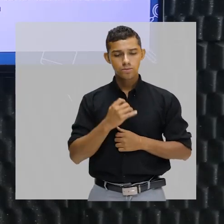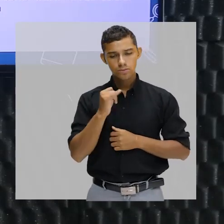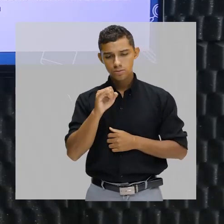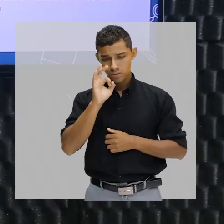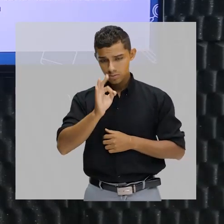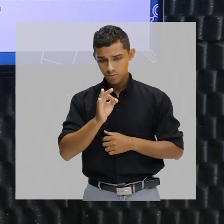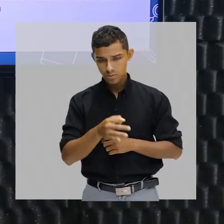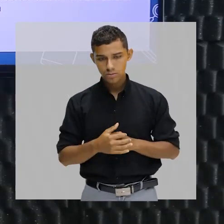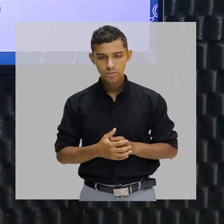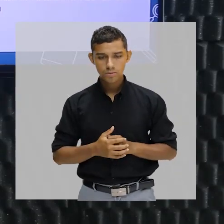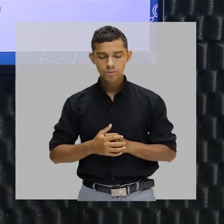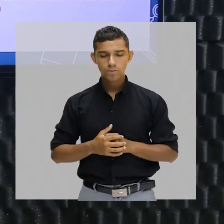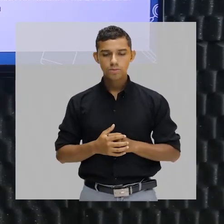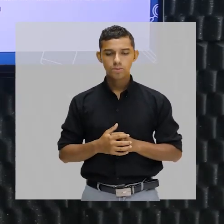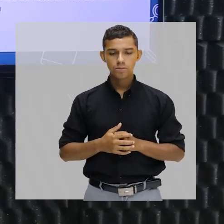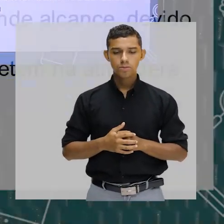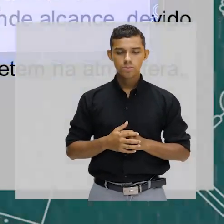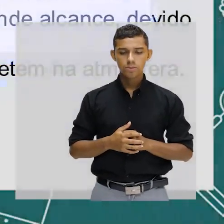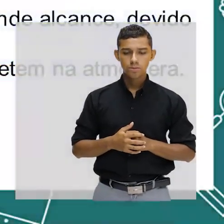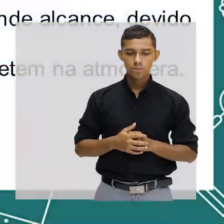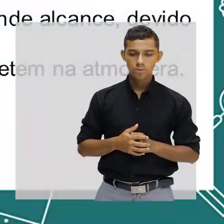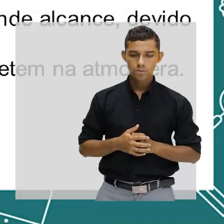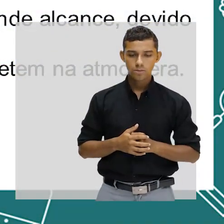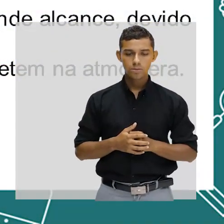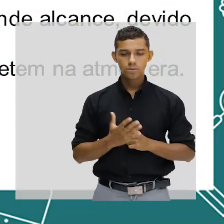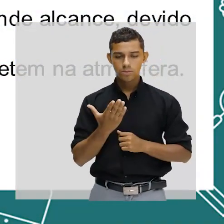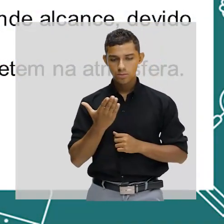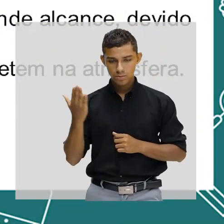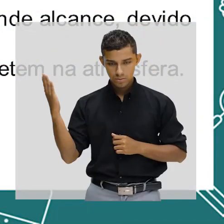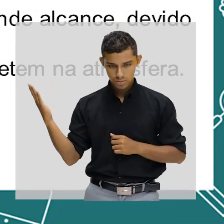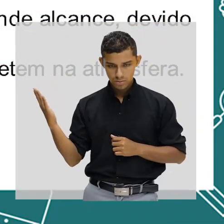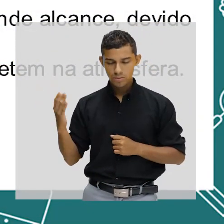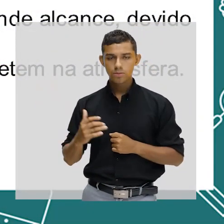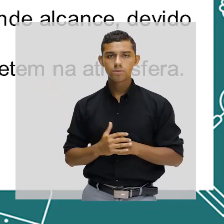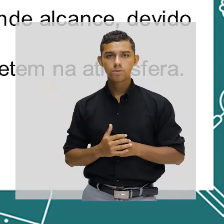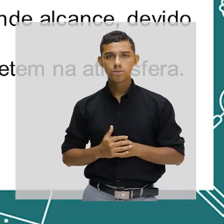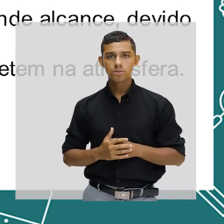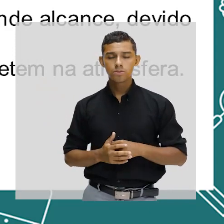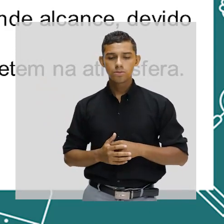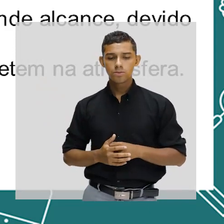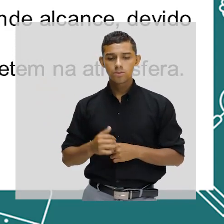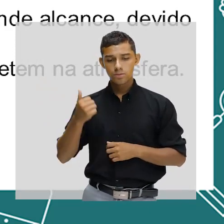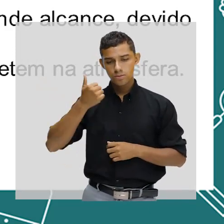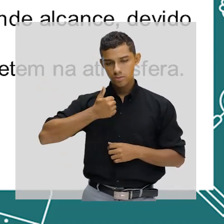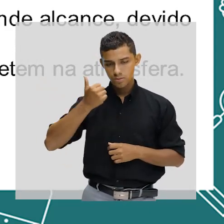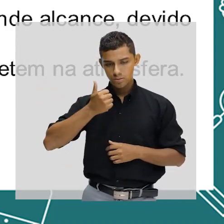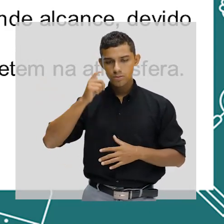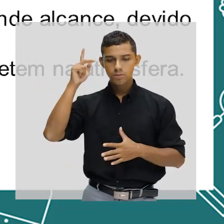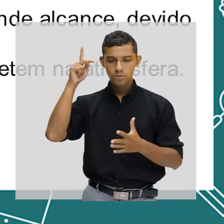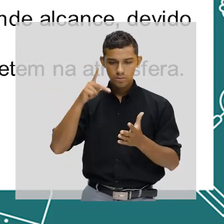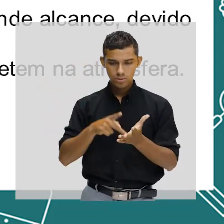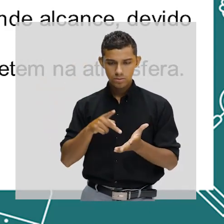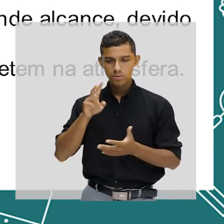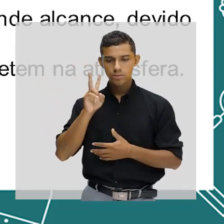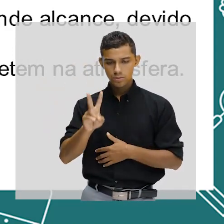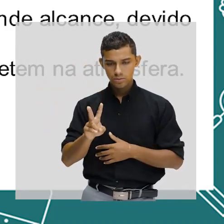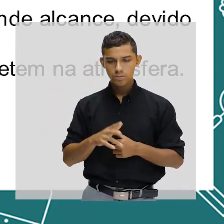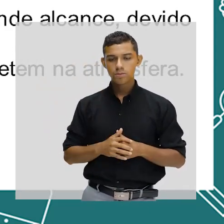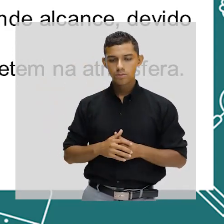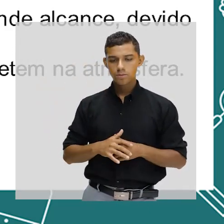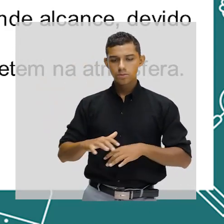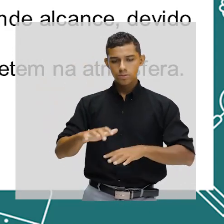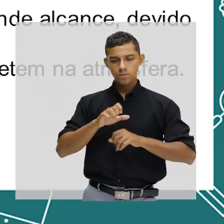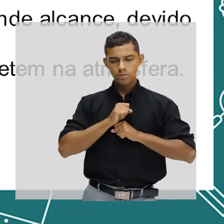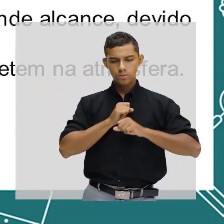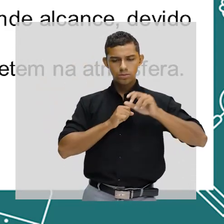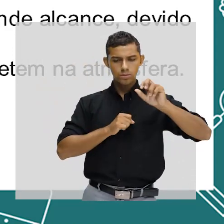acertou. Então a sequência é esta. Então a primeira é verdadeira. As recepções